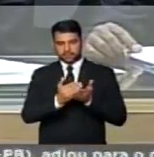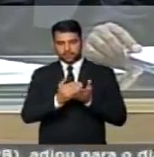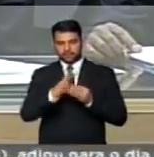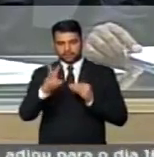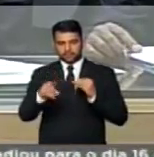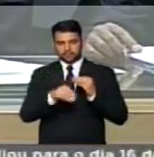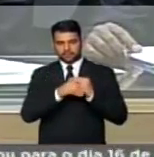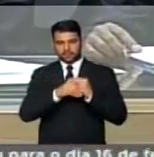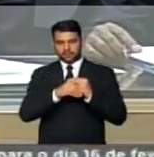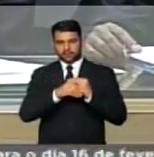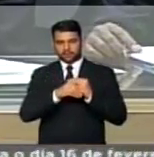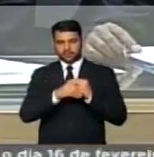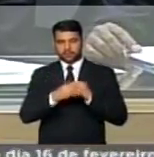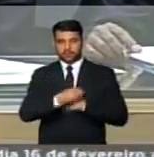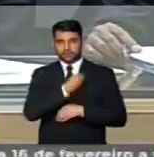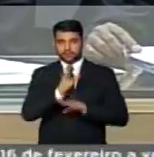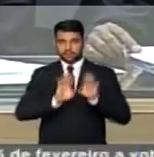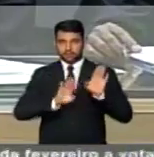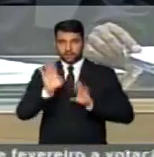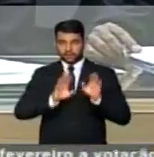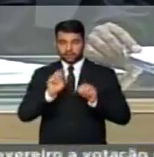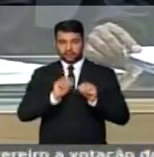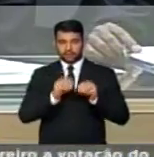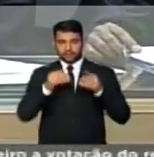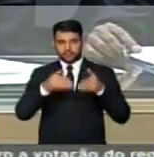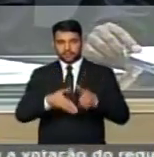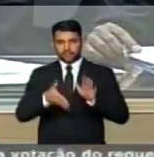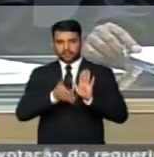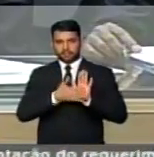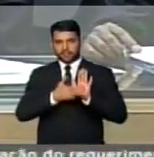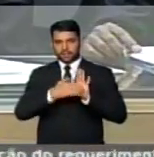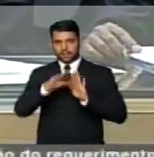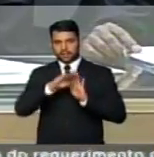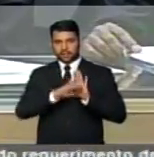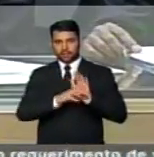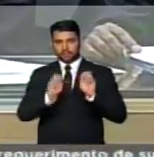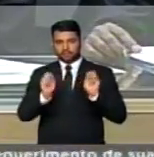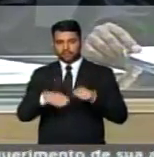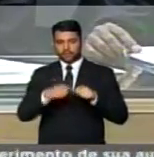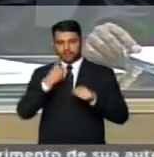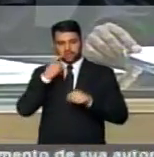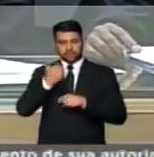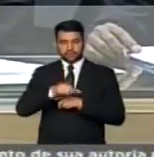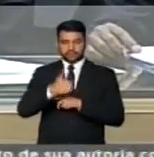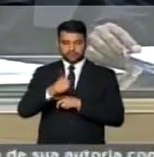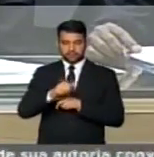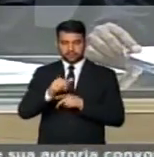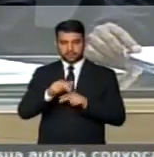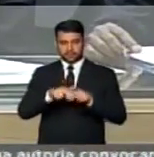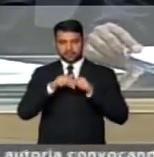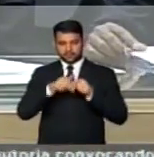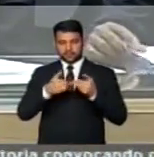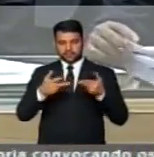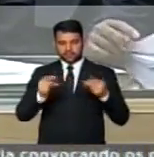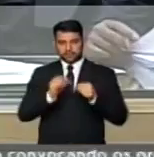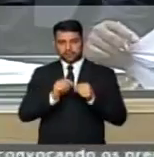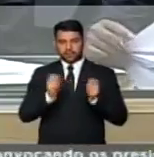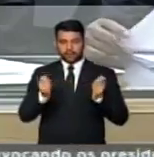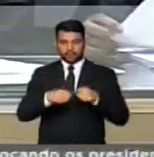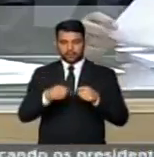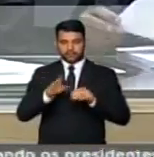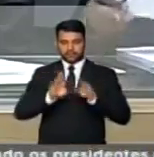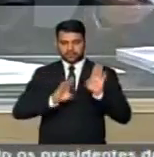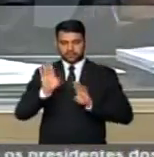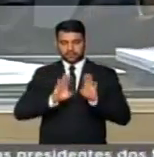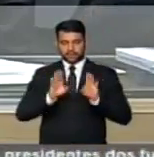as emendas sendo destacada, fazem parte da matéria que ainda pode não ter sido apreciada. Consequentemente, é cabível, sim,